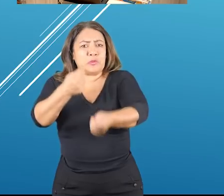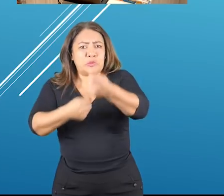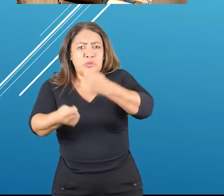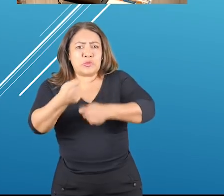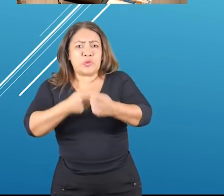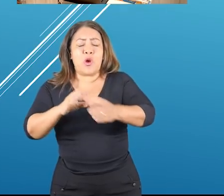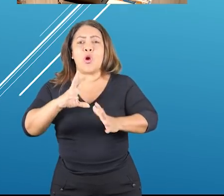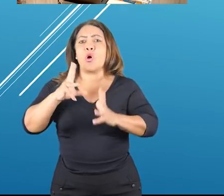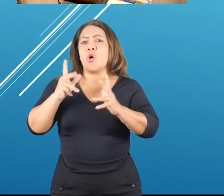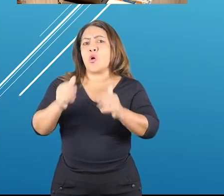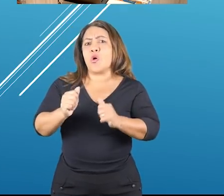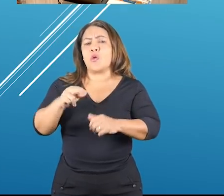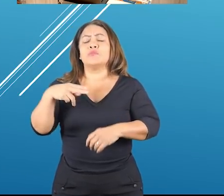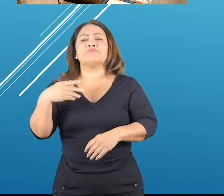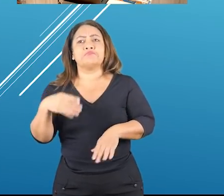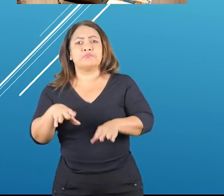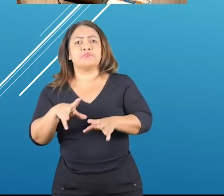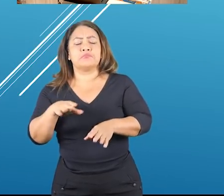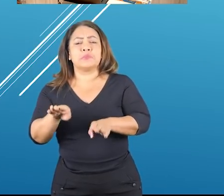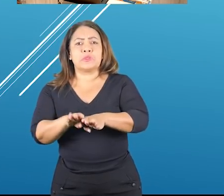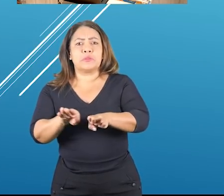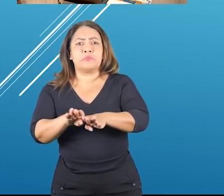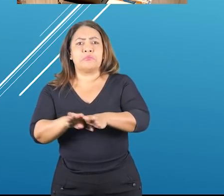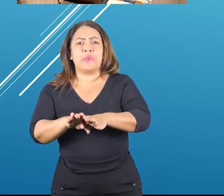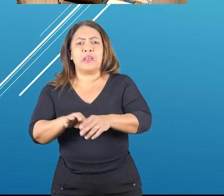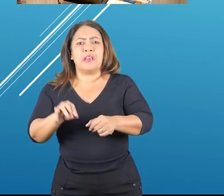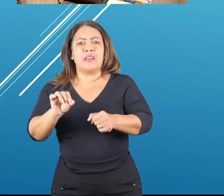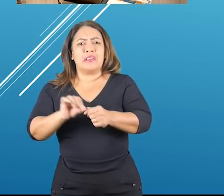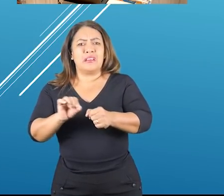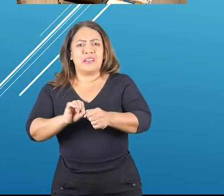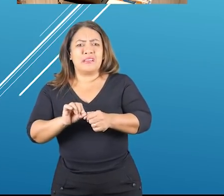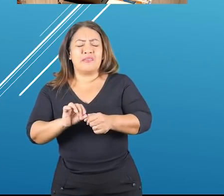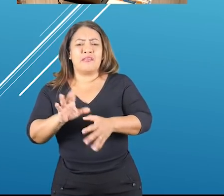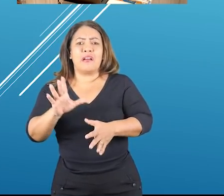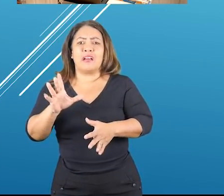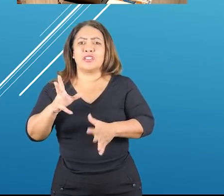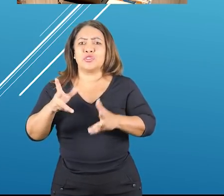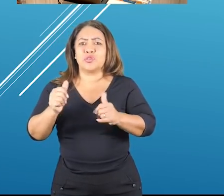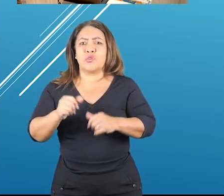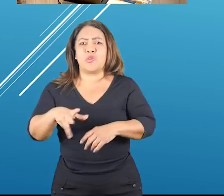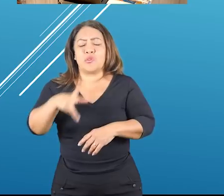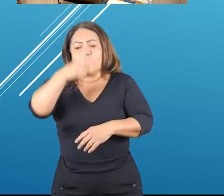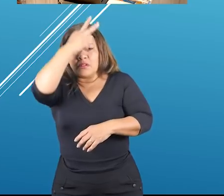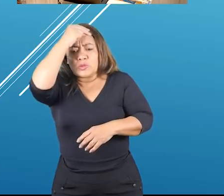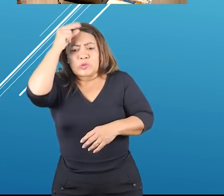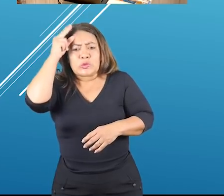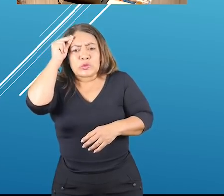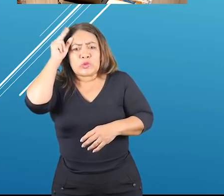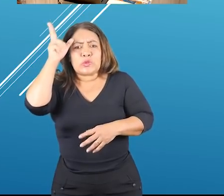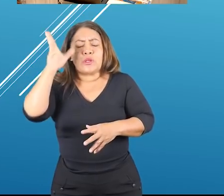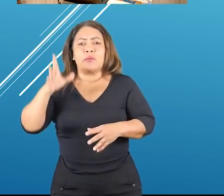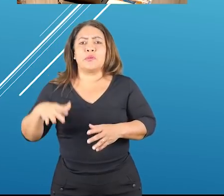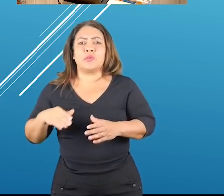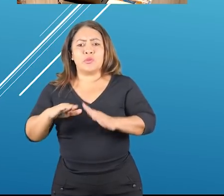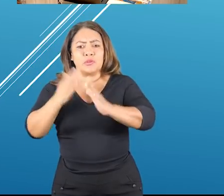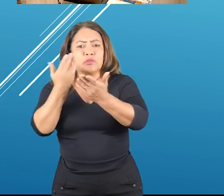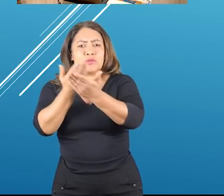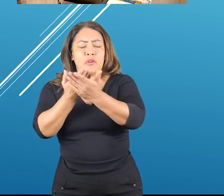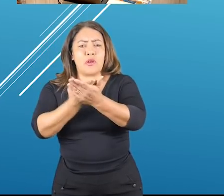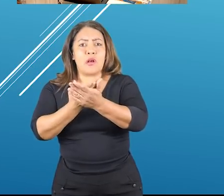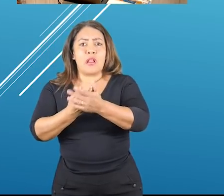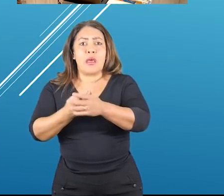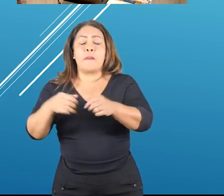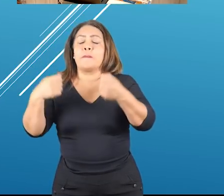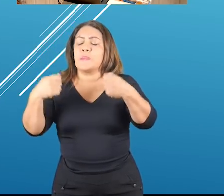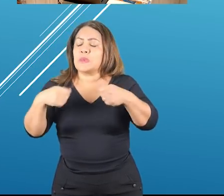demandas burocráticas, né, das redes de ensino, a gente precisa então